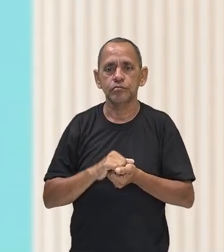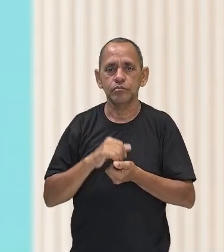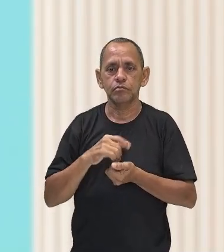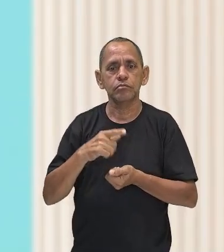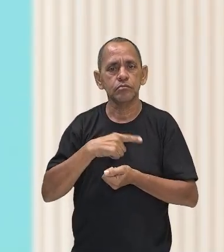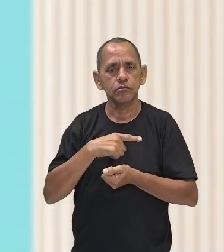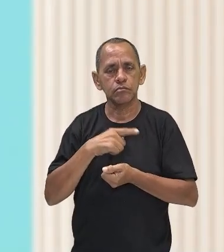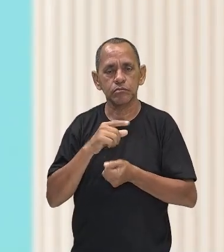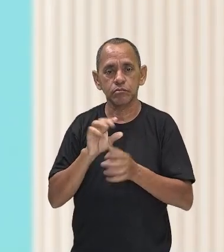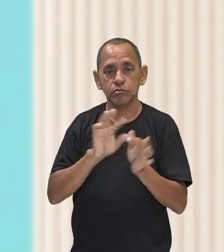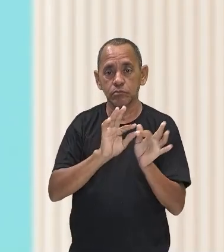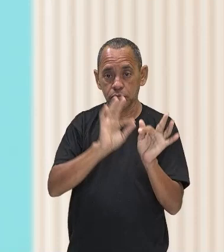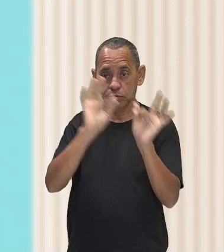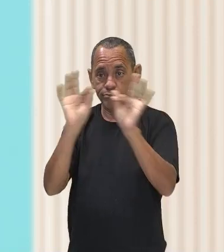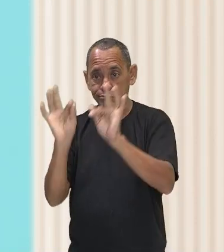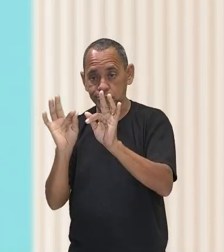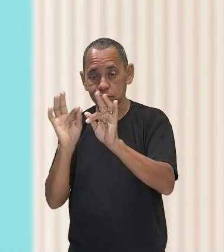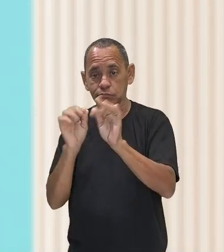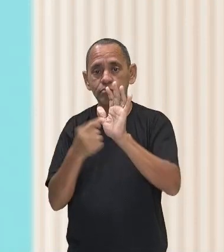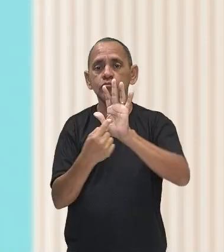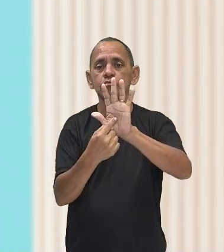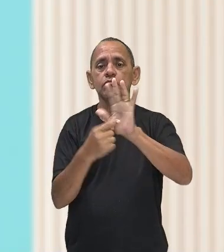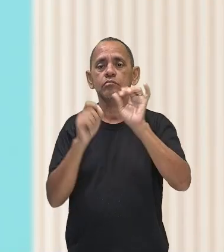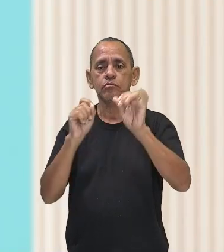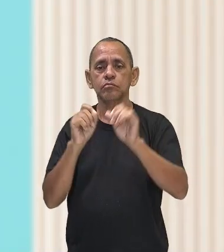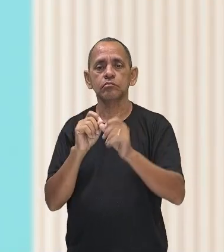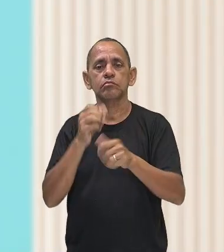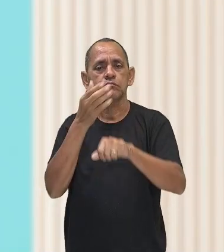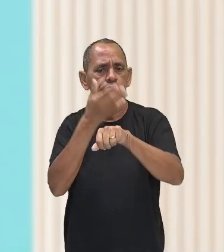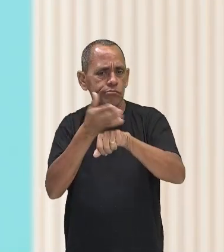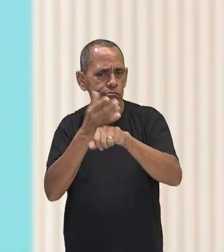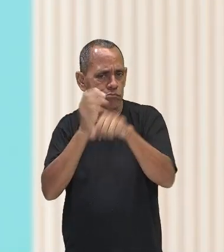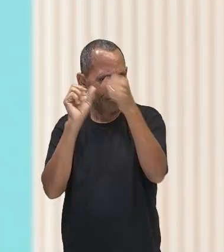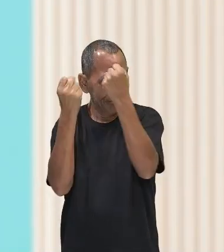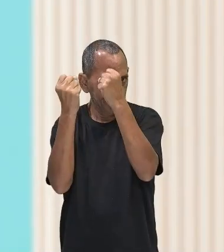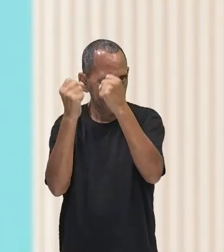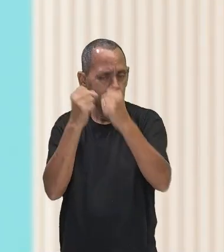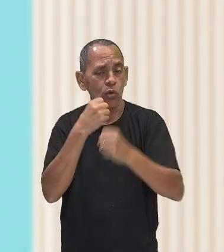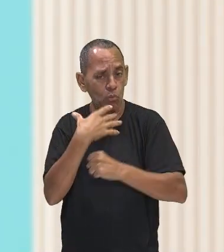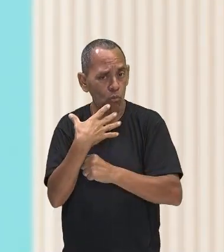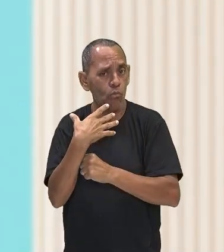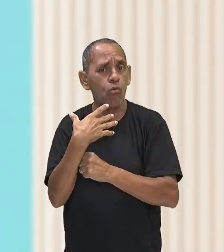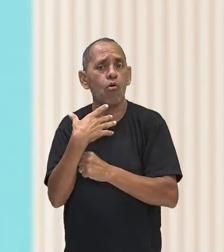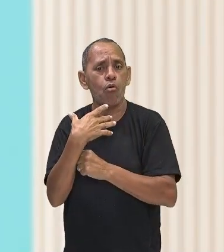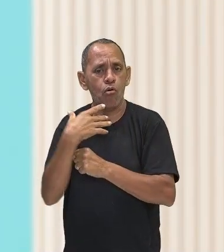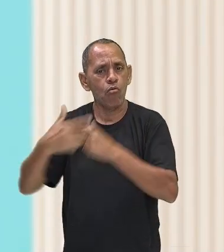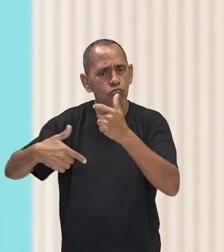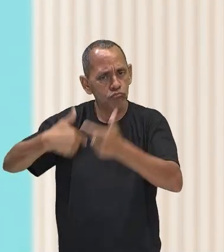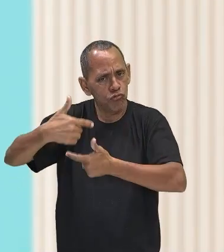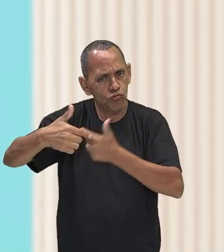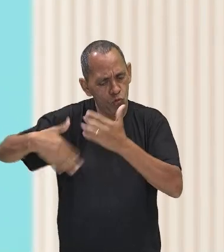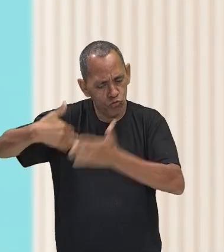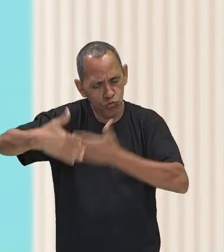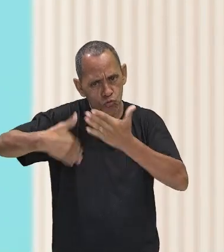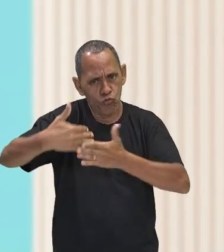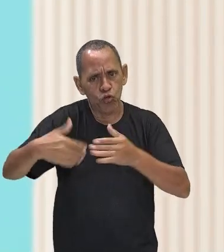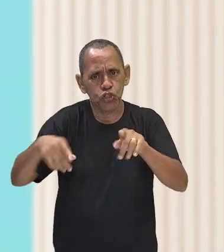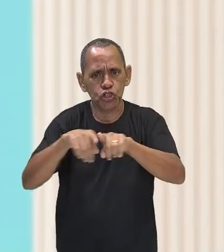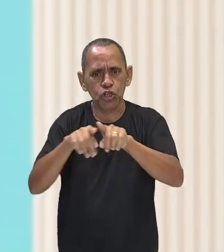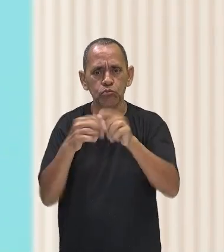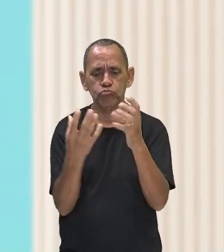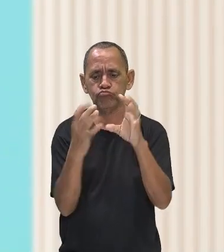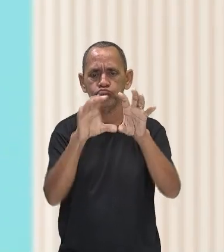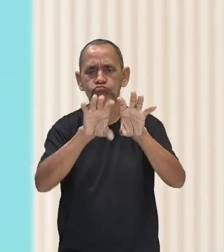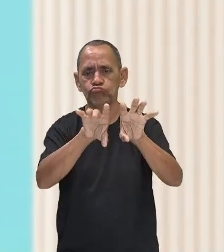eh exercícios que são bons para trabalhar os glúteos certo principalmente